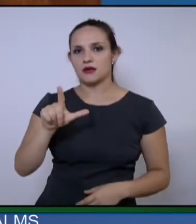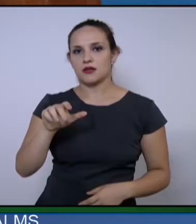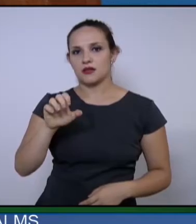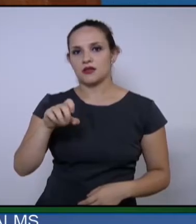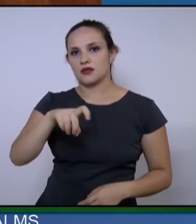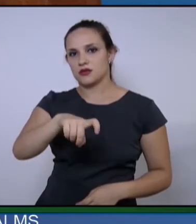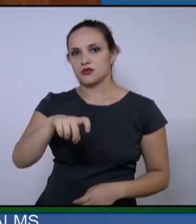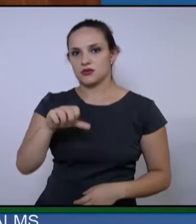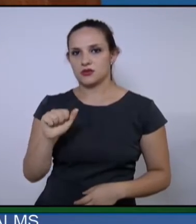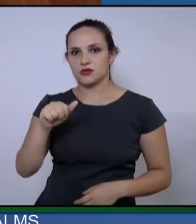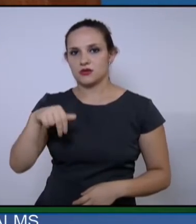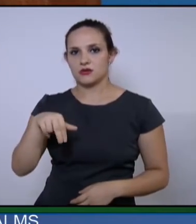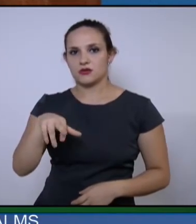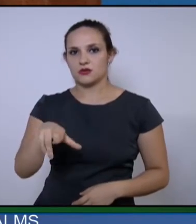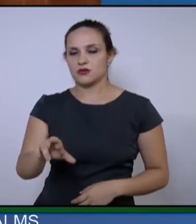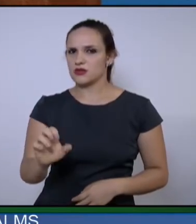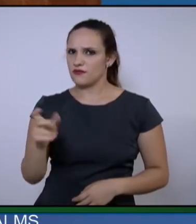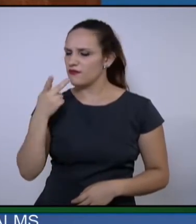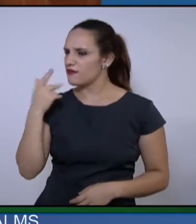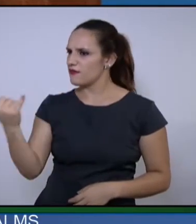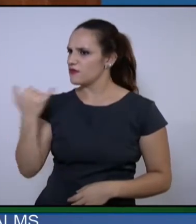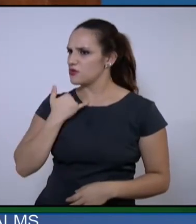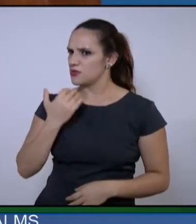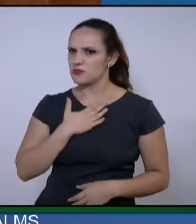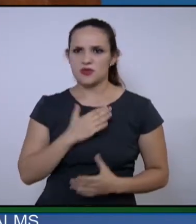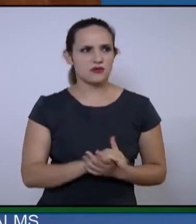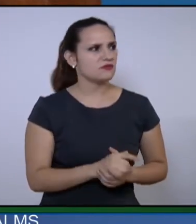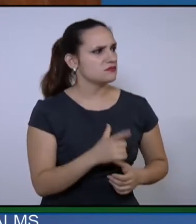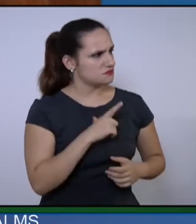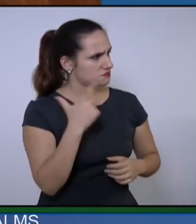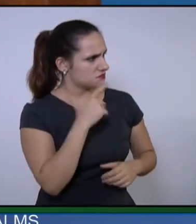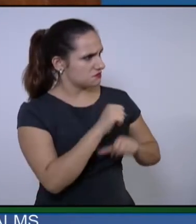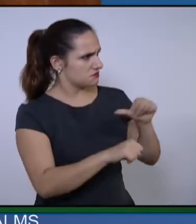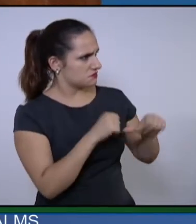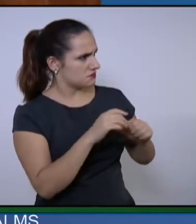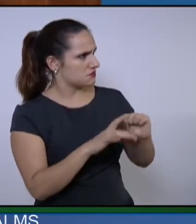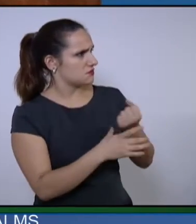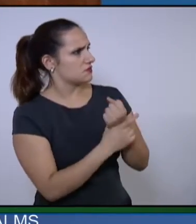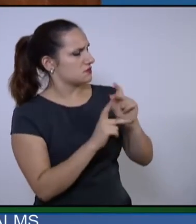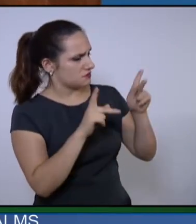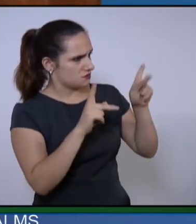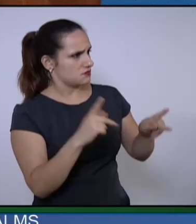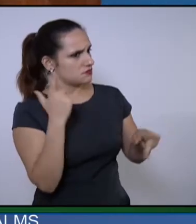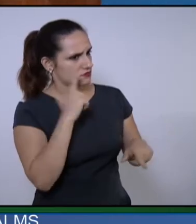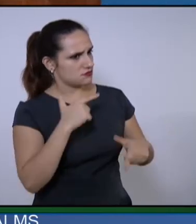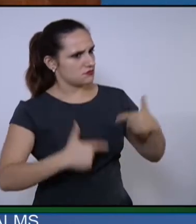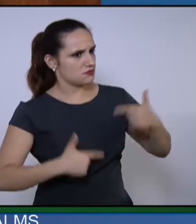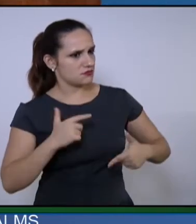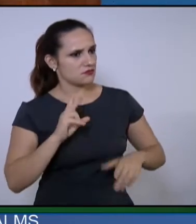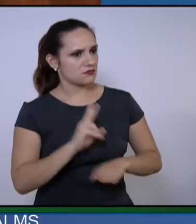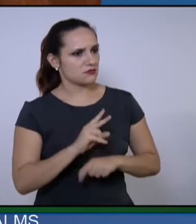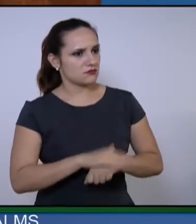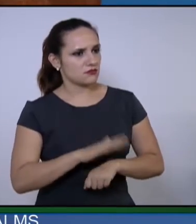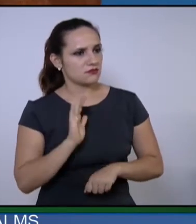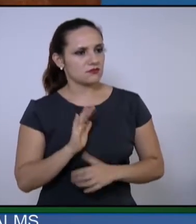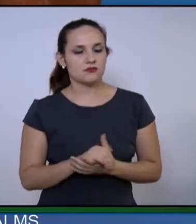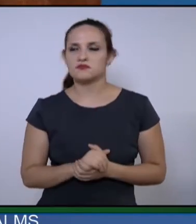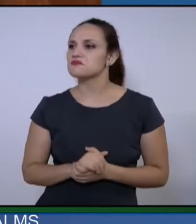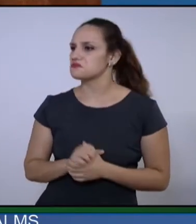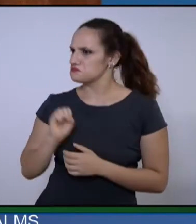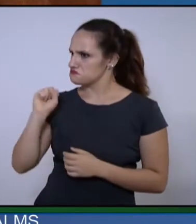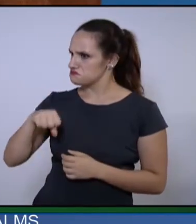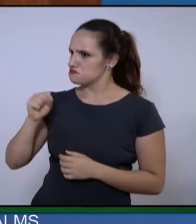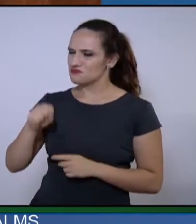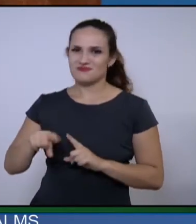tem condições de fazer história na segurança pública. Trate segurança como política de Estado e não como política de governo. Mas, na